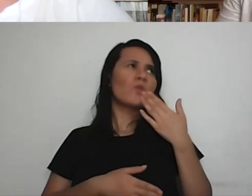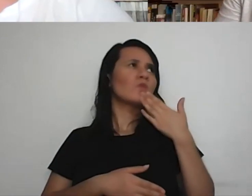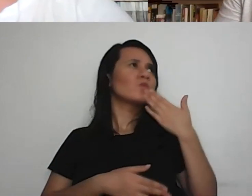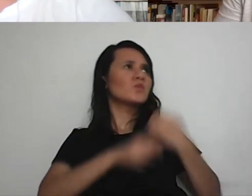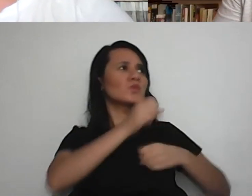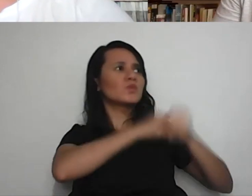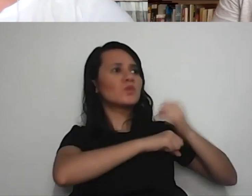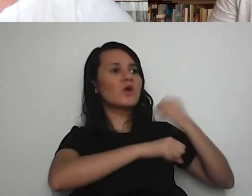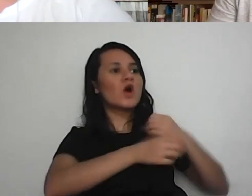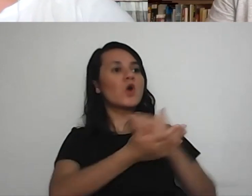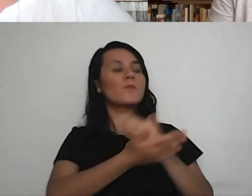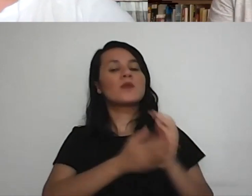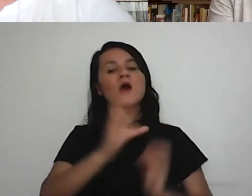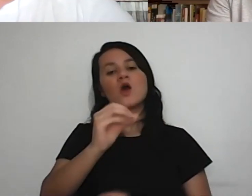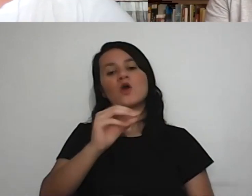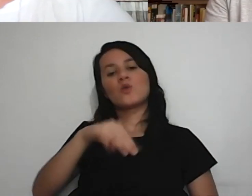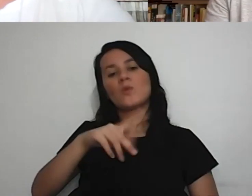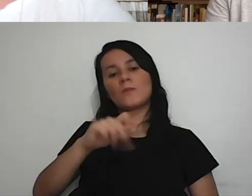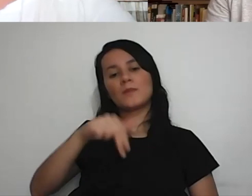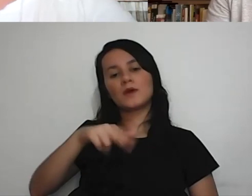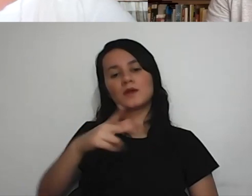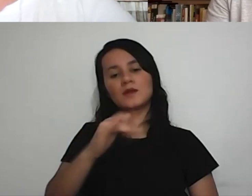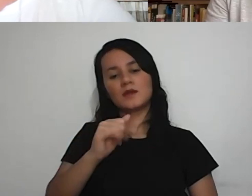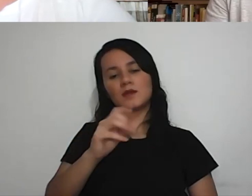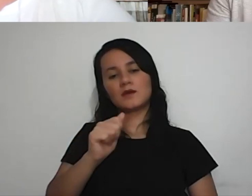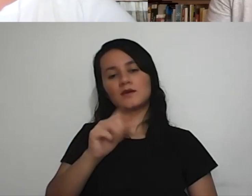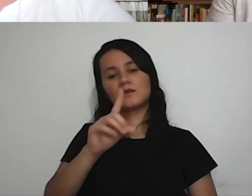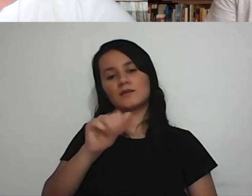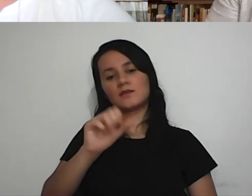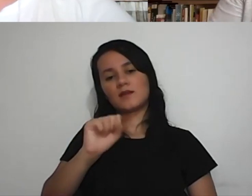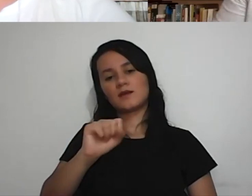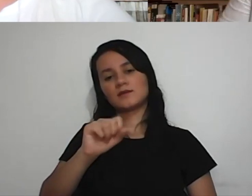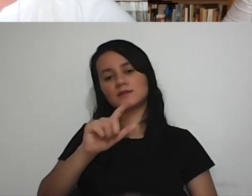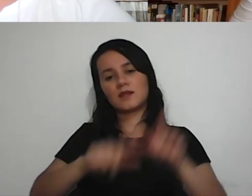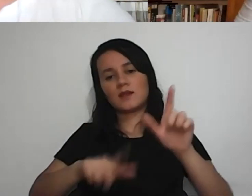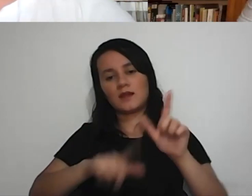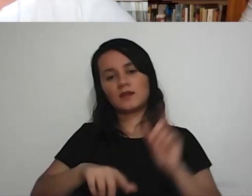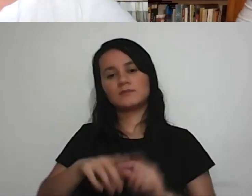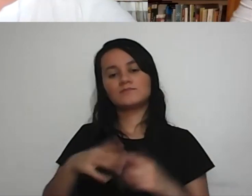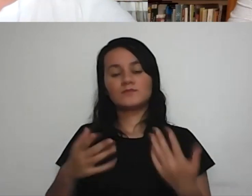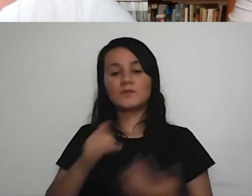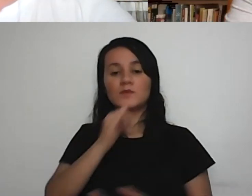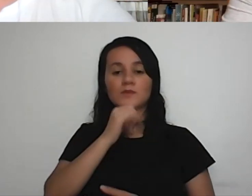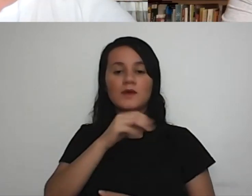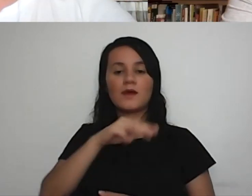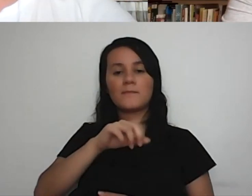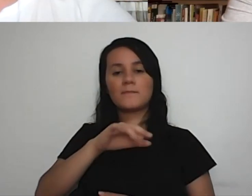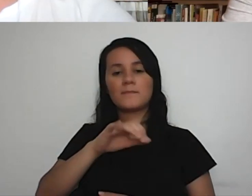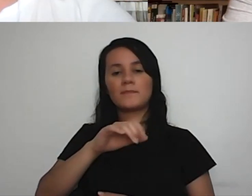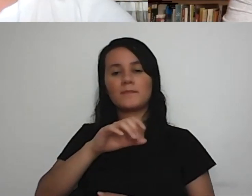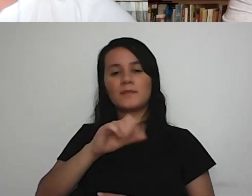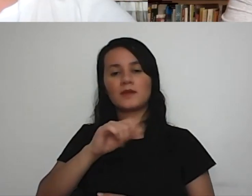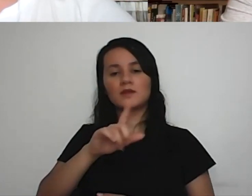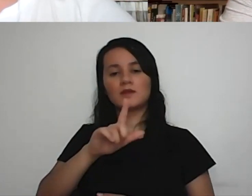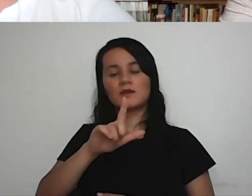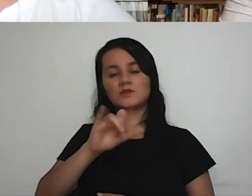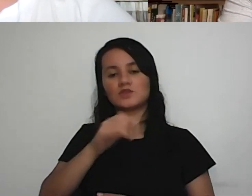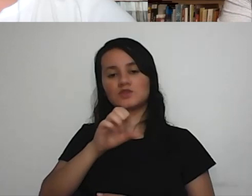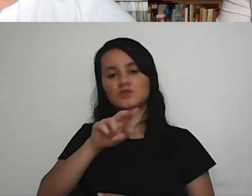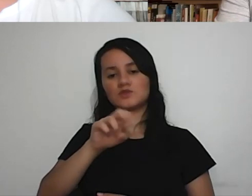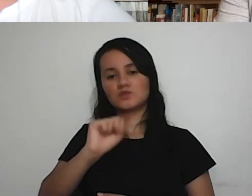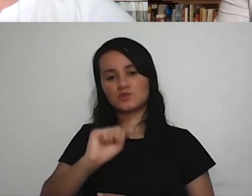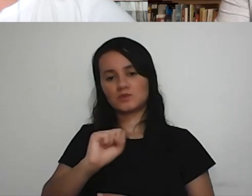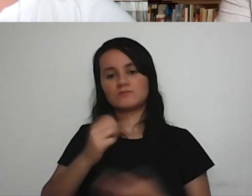a Companhia das Letras, né? Quer dizer, um é a Maria Carolina de Jesus, quer dizer que agora vai ser publicado pela Companhia das Letras,